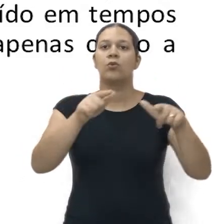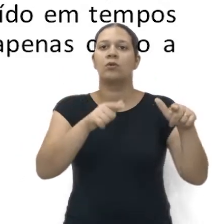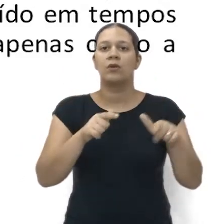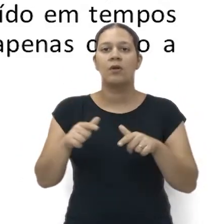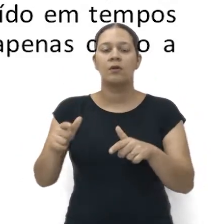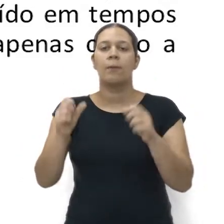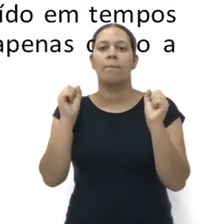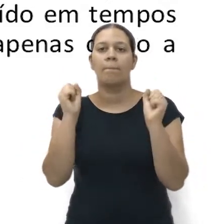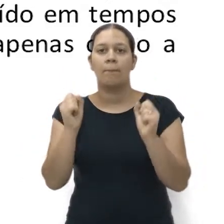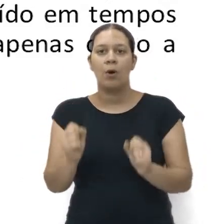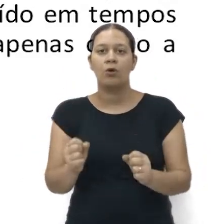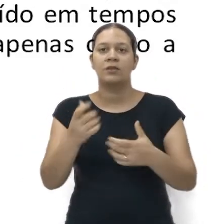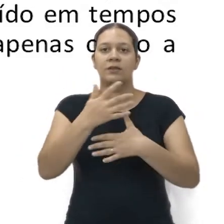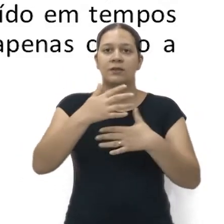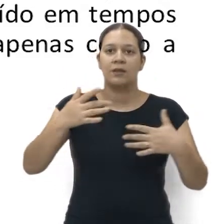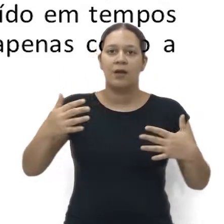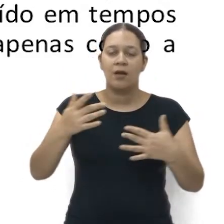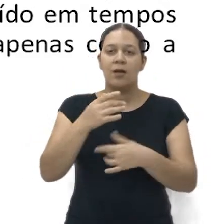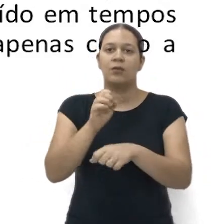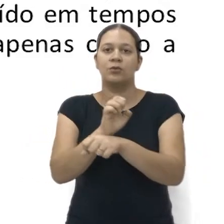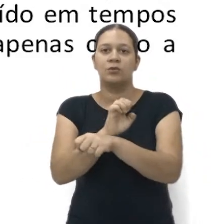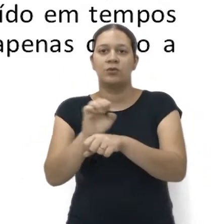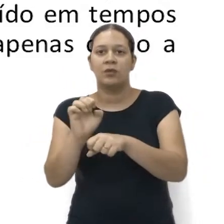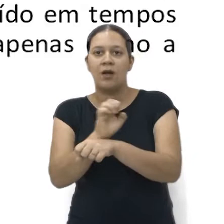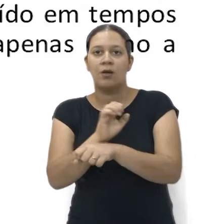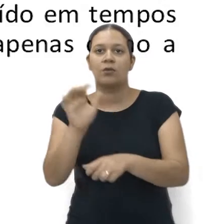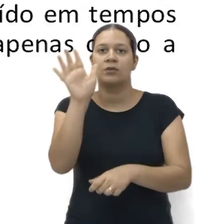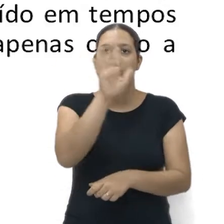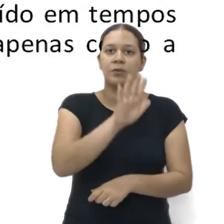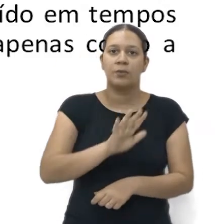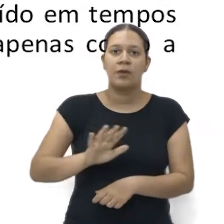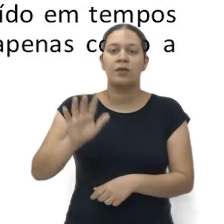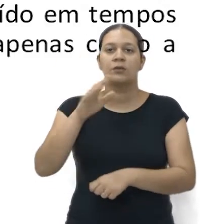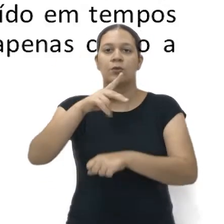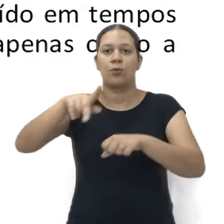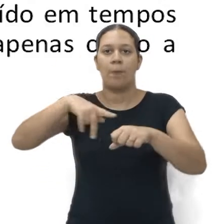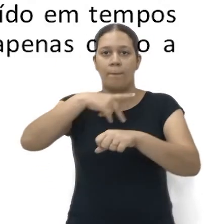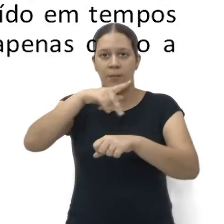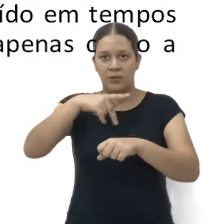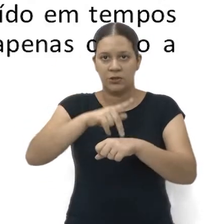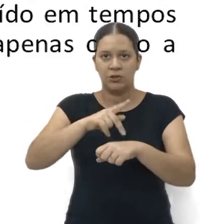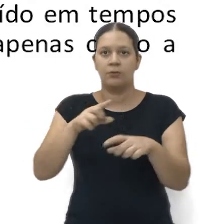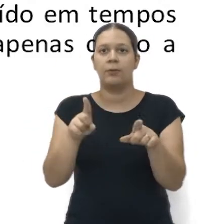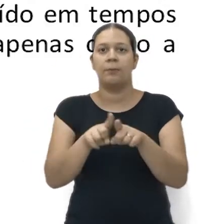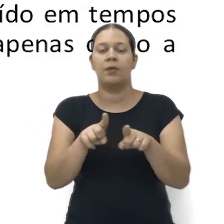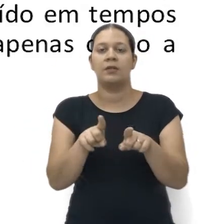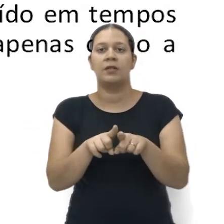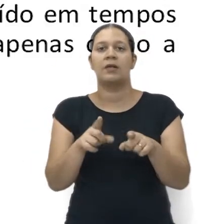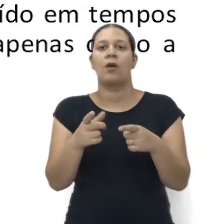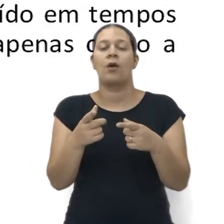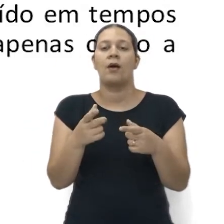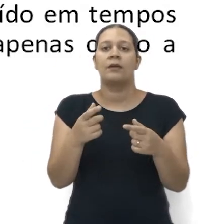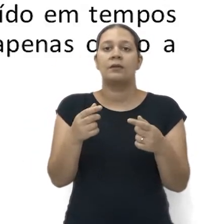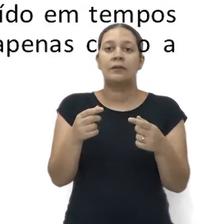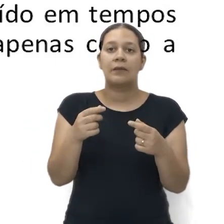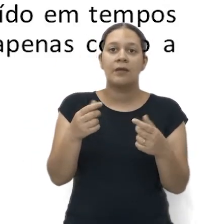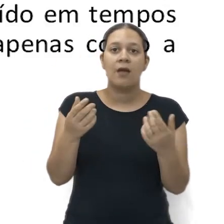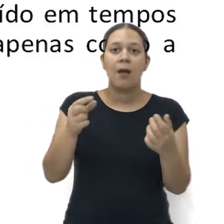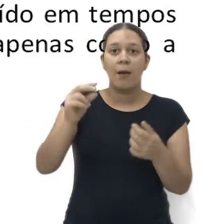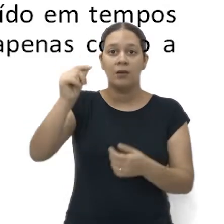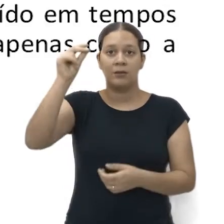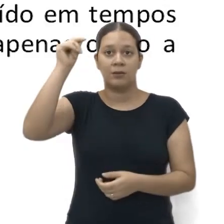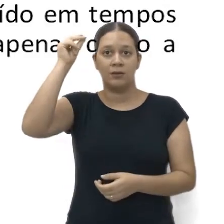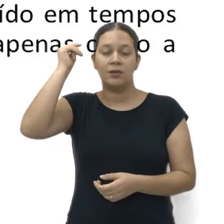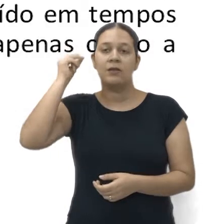ser uma cidade, um estado nacional, ou seja, um país, né? É uma expressão bastante